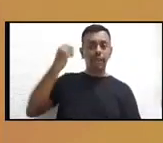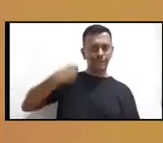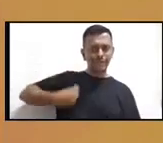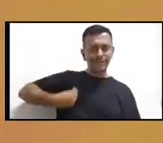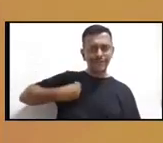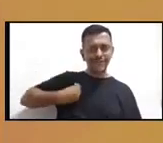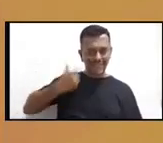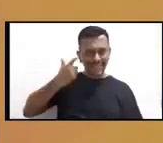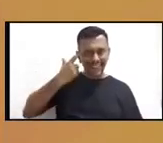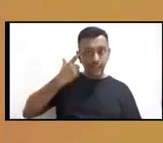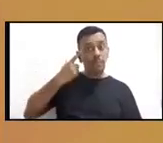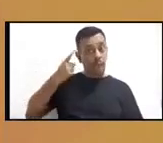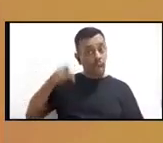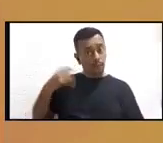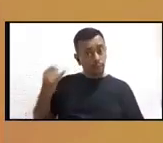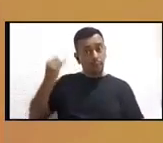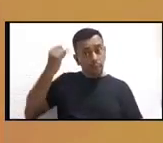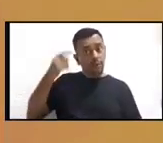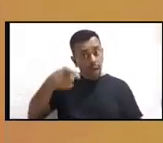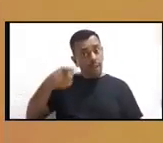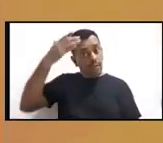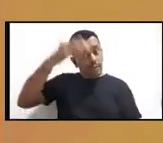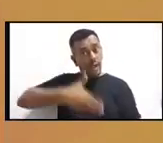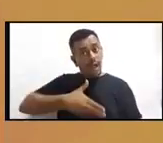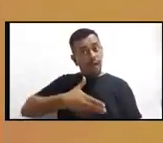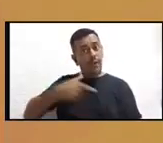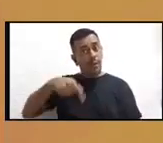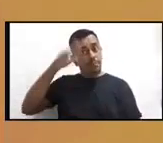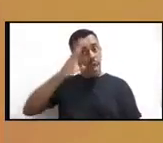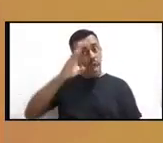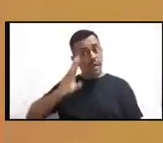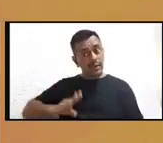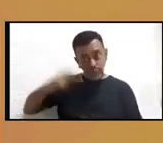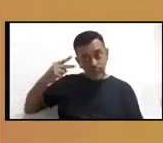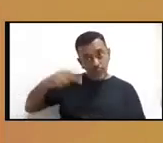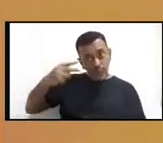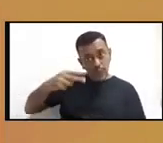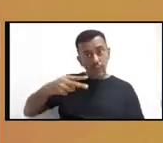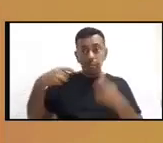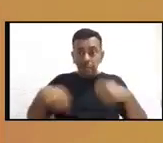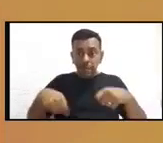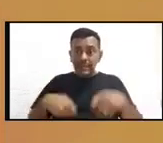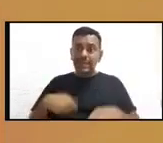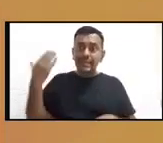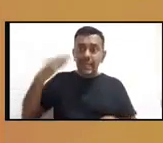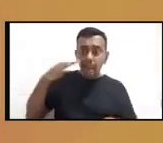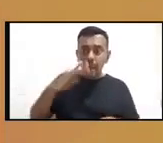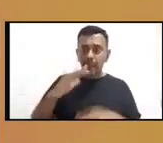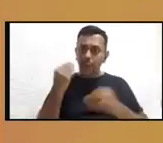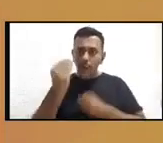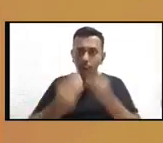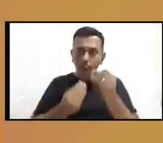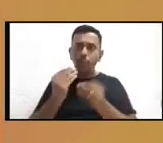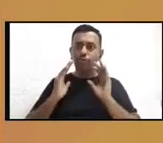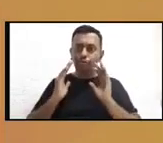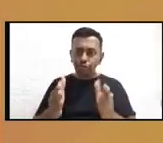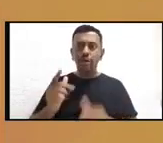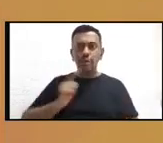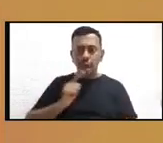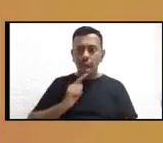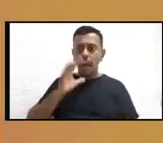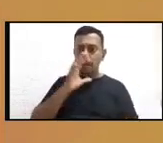educação no Brasil, ir além dos resultados cognitivos, ter também aprendizagem